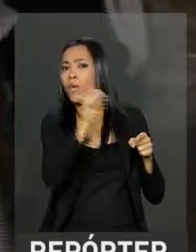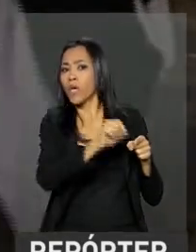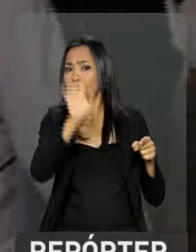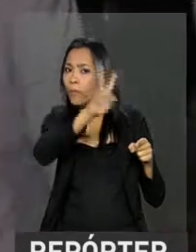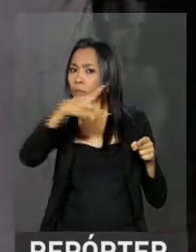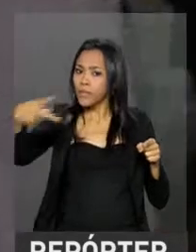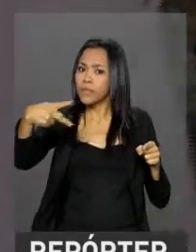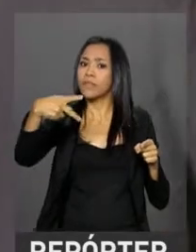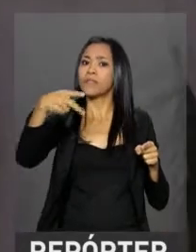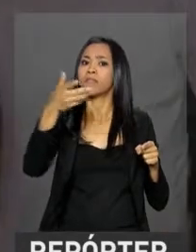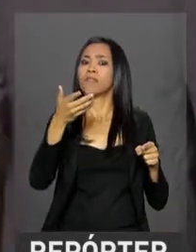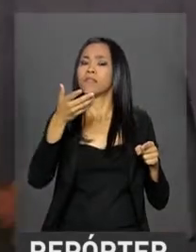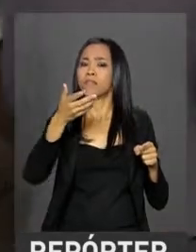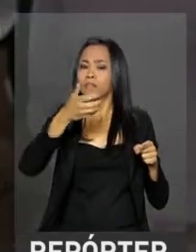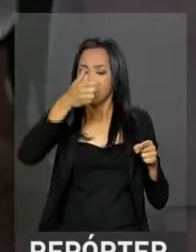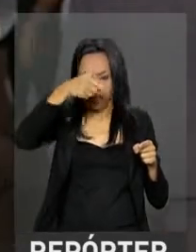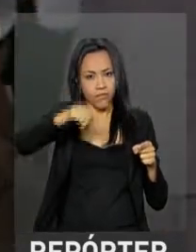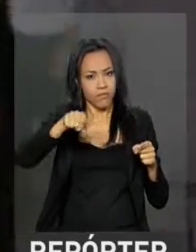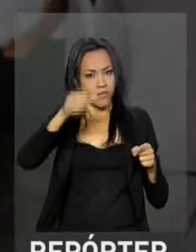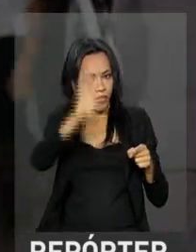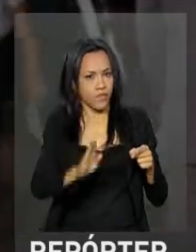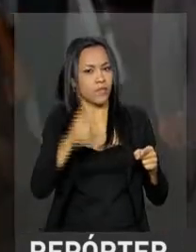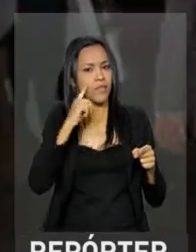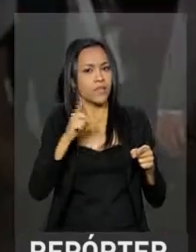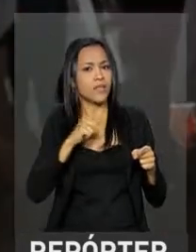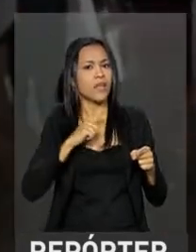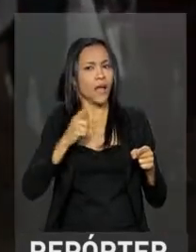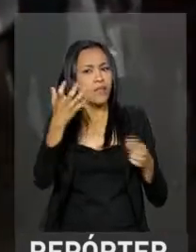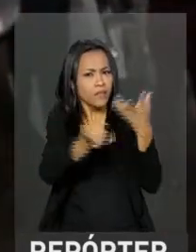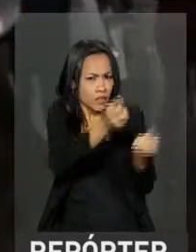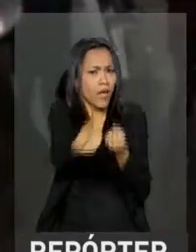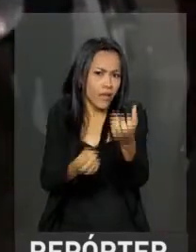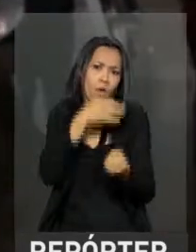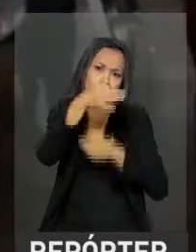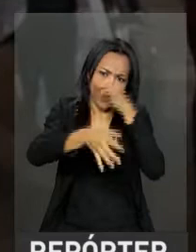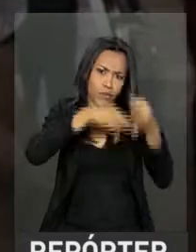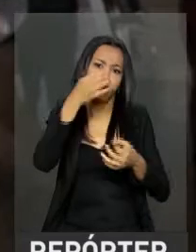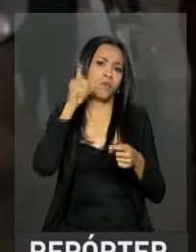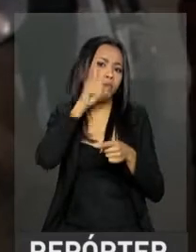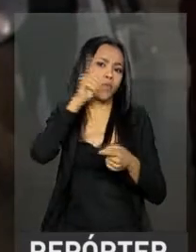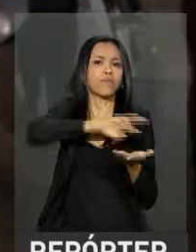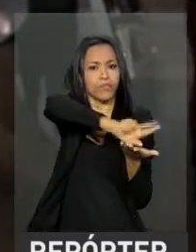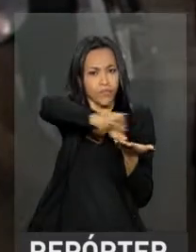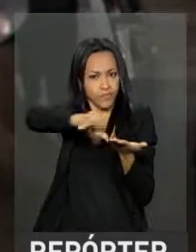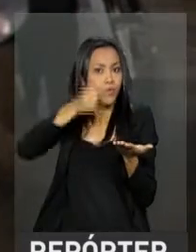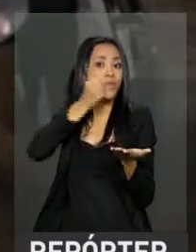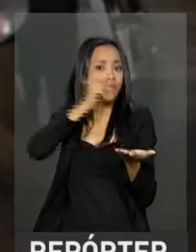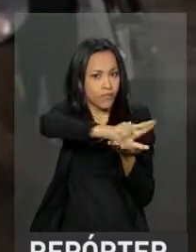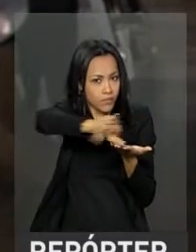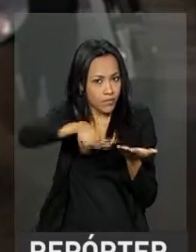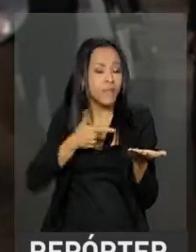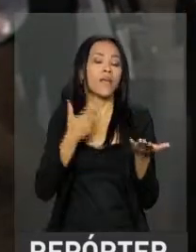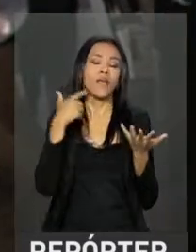república seja sensível às sugestões de alguns parlamentares e aperfeiçoe a nova legislação por